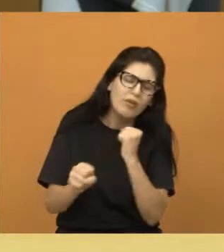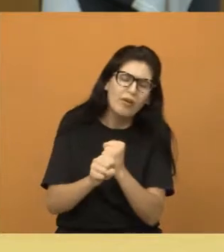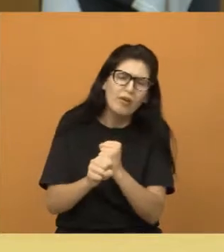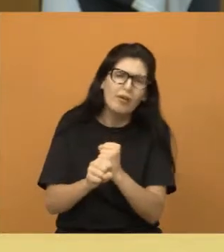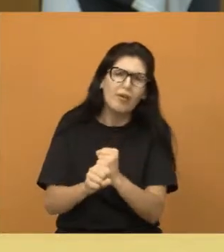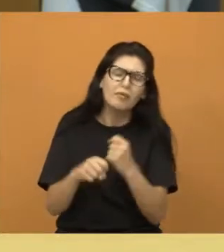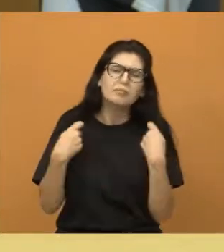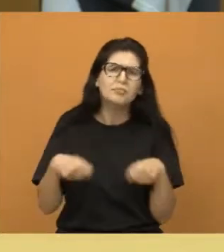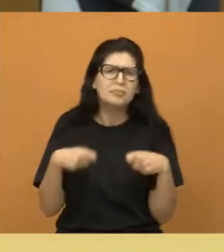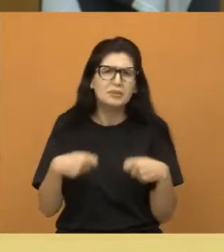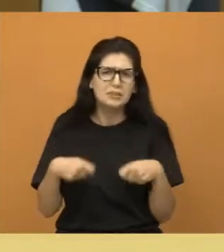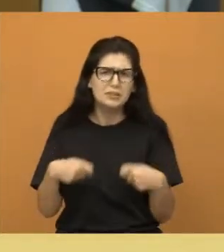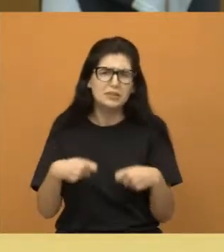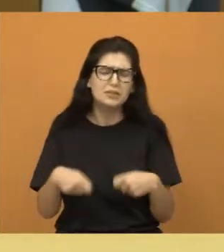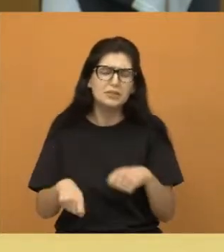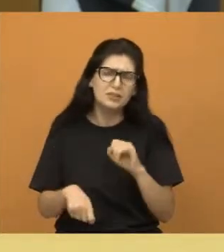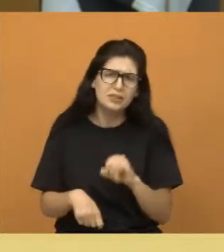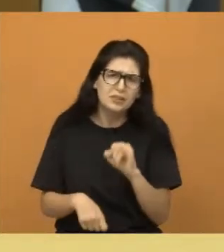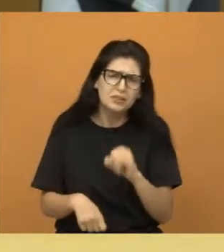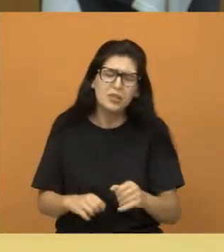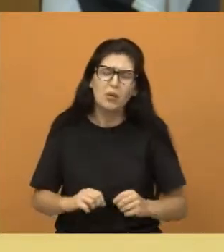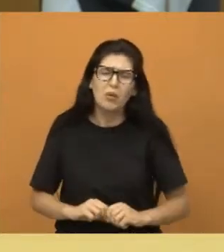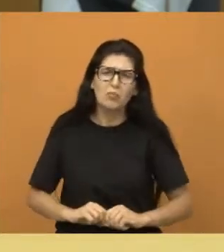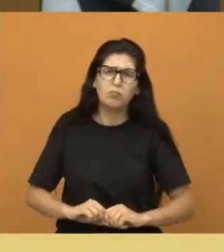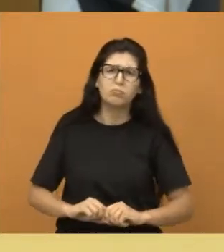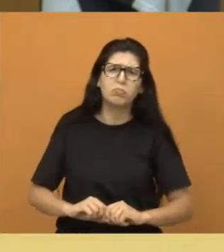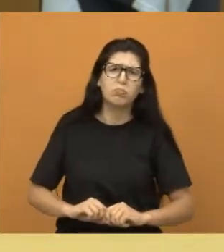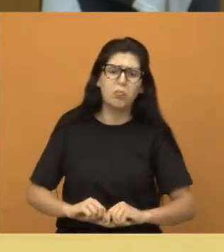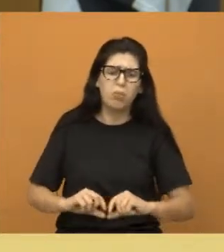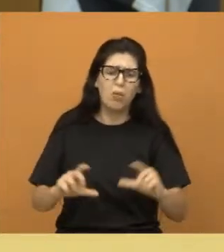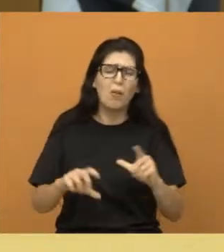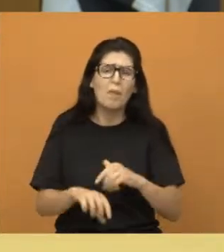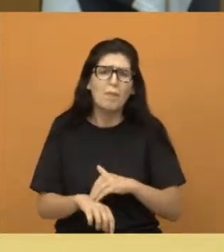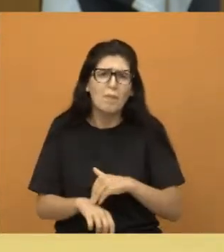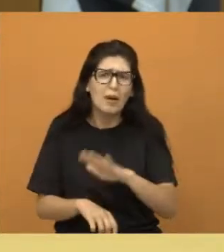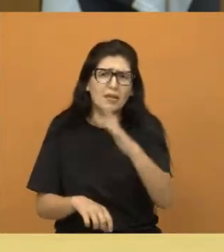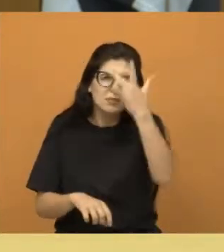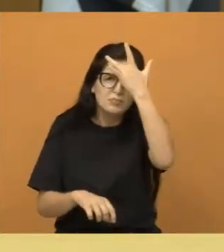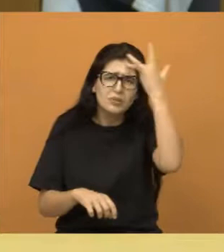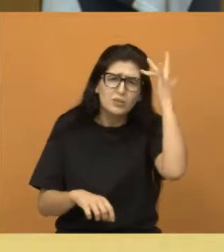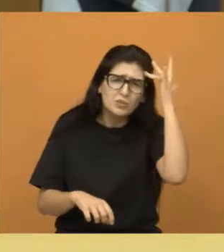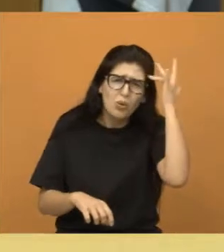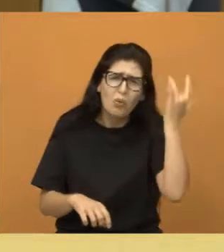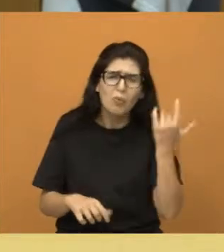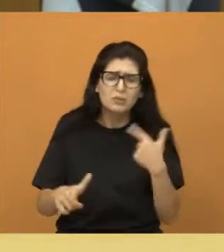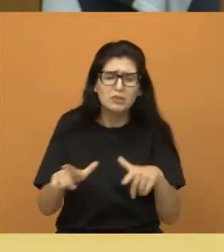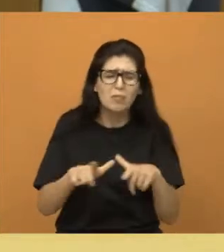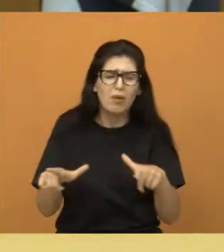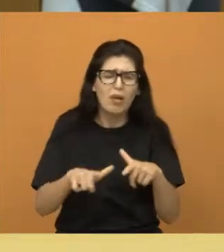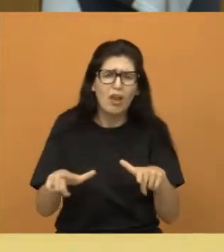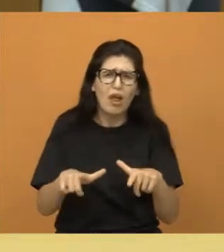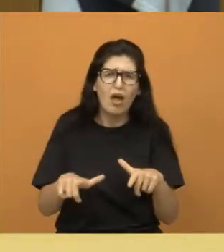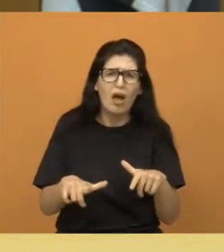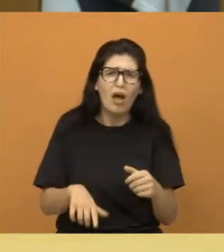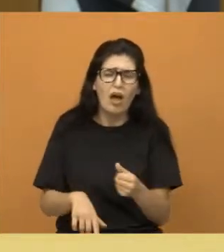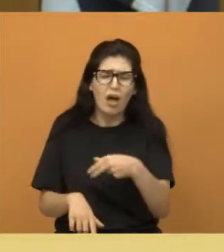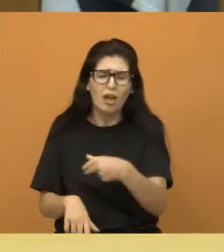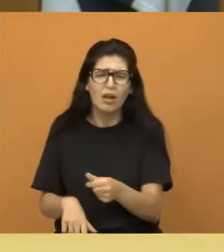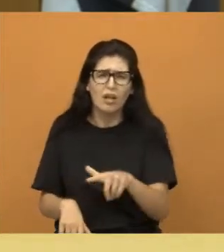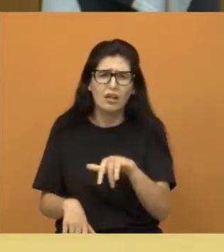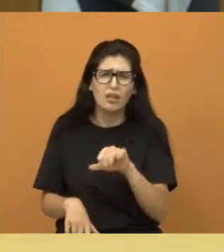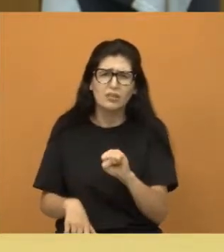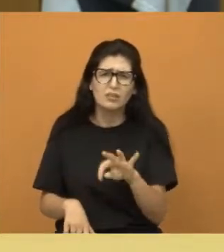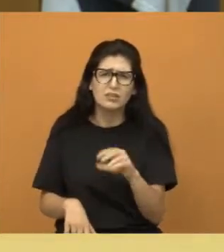faz-se necessário o aumento da quantidade de analista de saneamento.